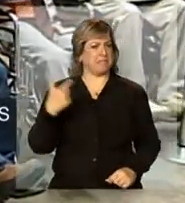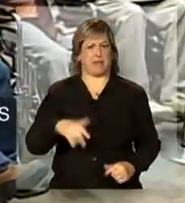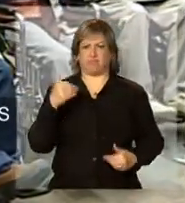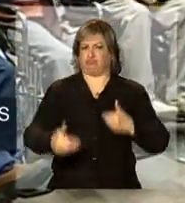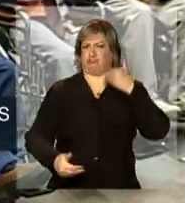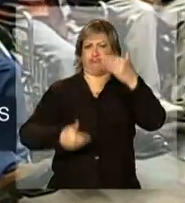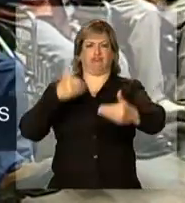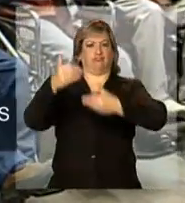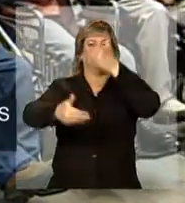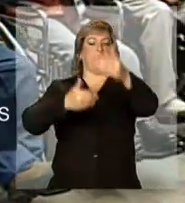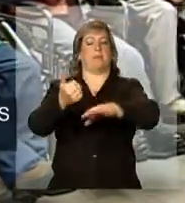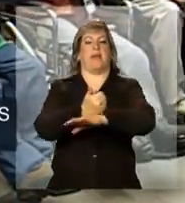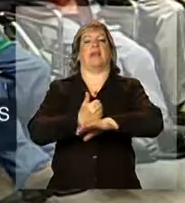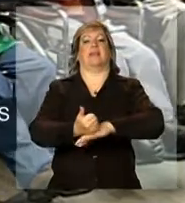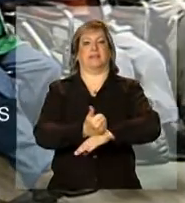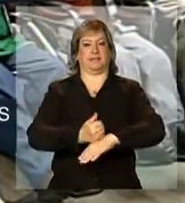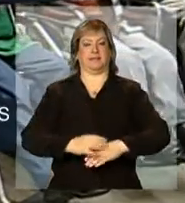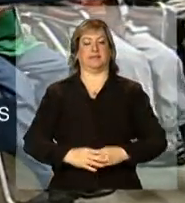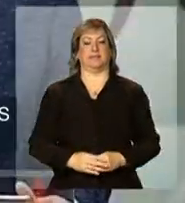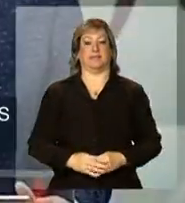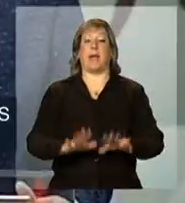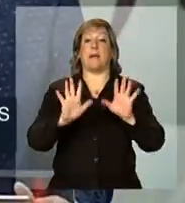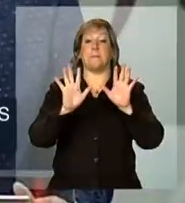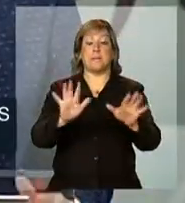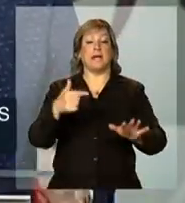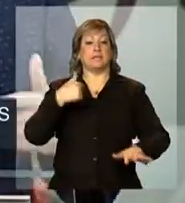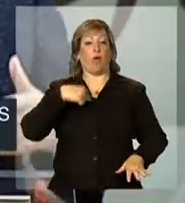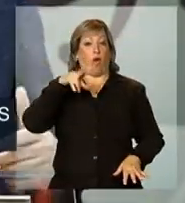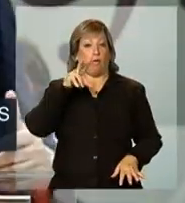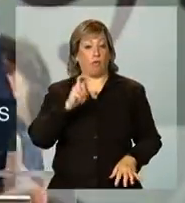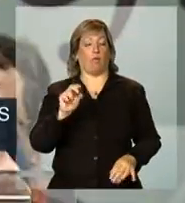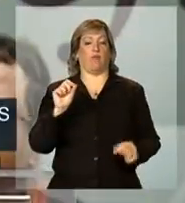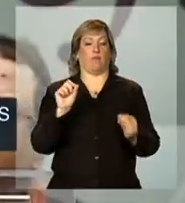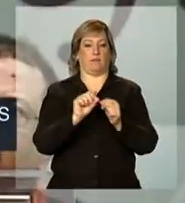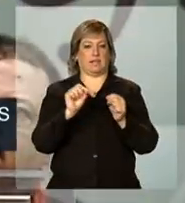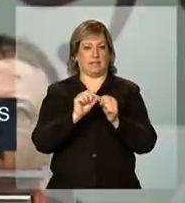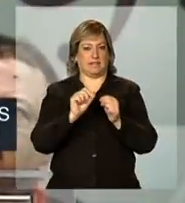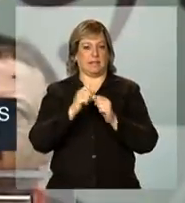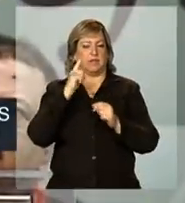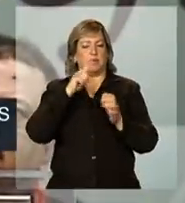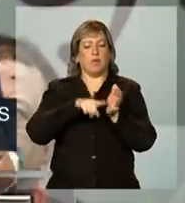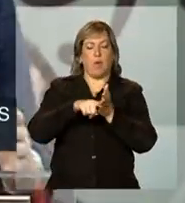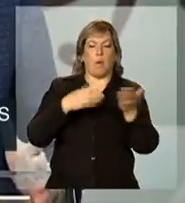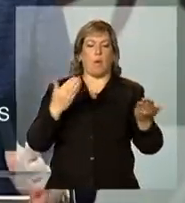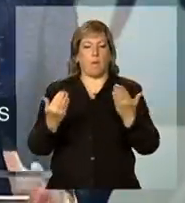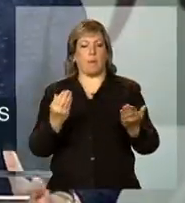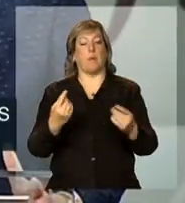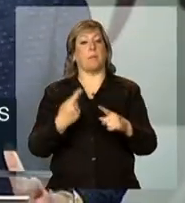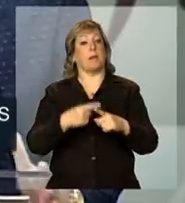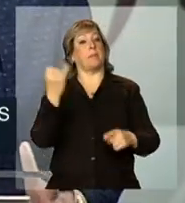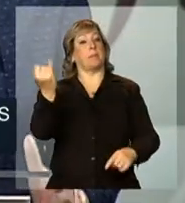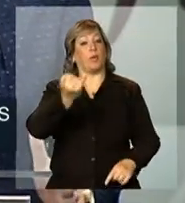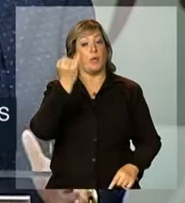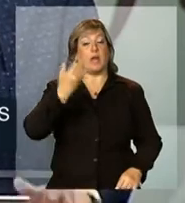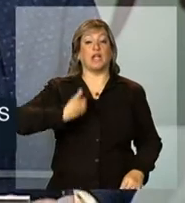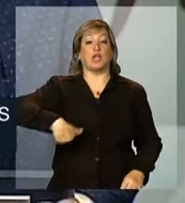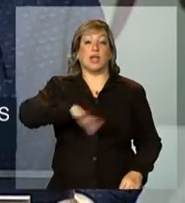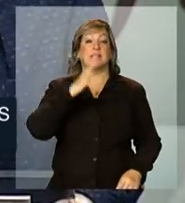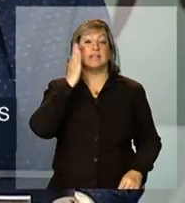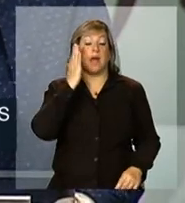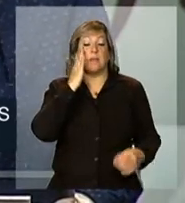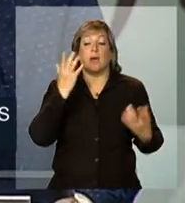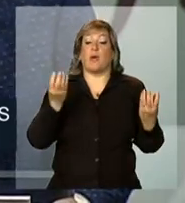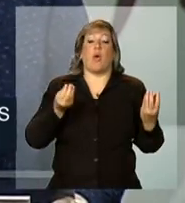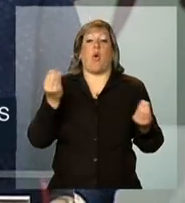a superação. Mas eu vou fazer o balanço, porque também é importante que a gente saiba aonde nós